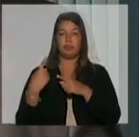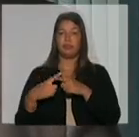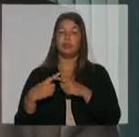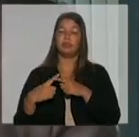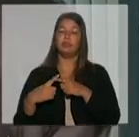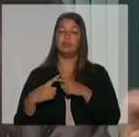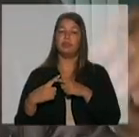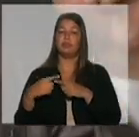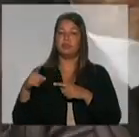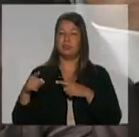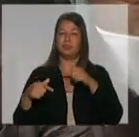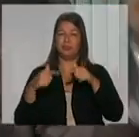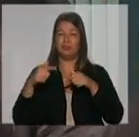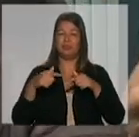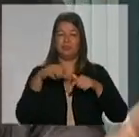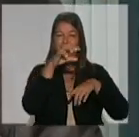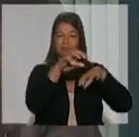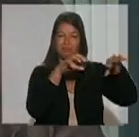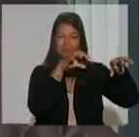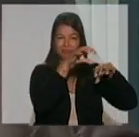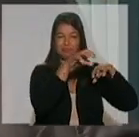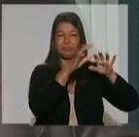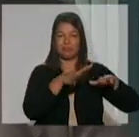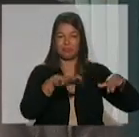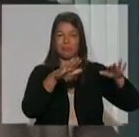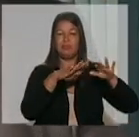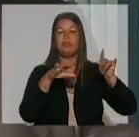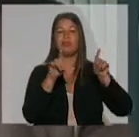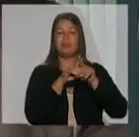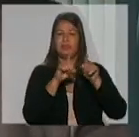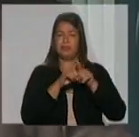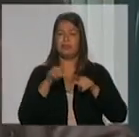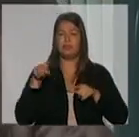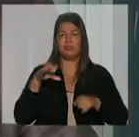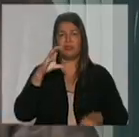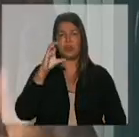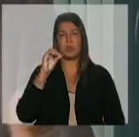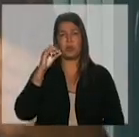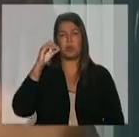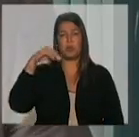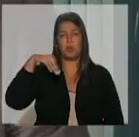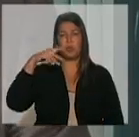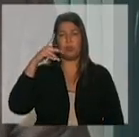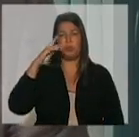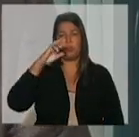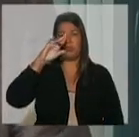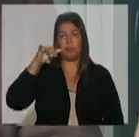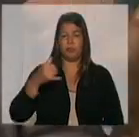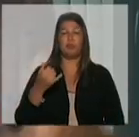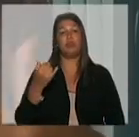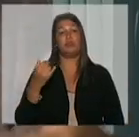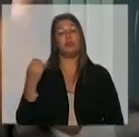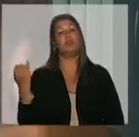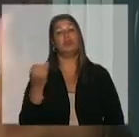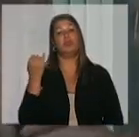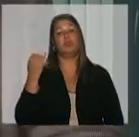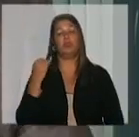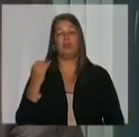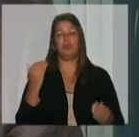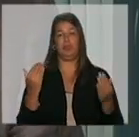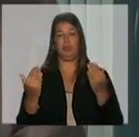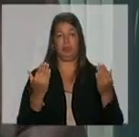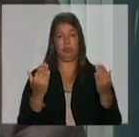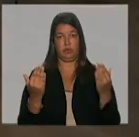mão dessas empresas para utilizar nas suas plataformas, para utilizar no próprio Comperj. Claro. Então, é muito importante essa